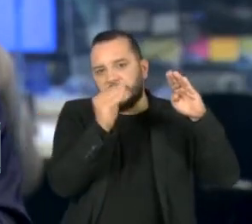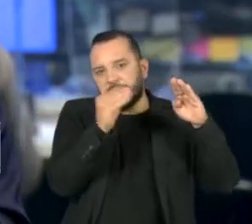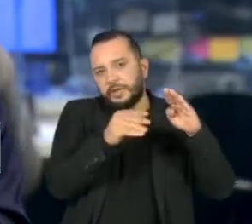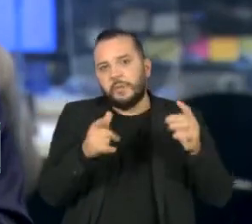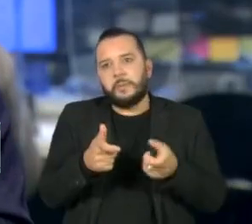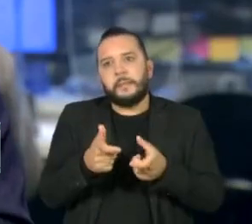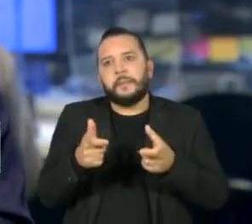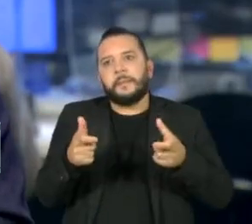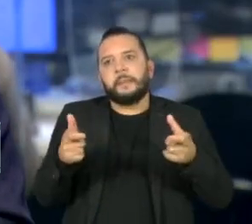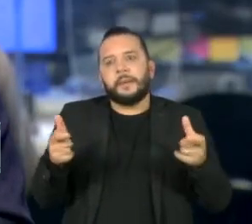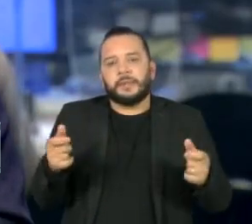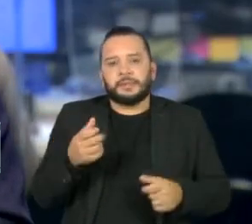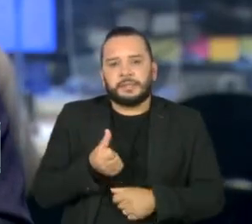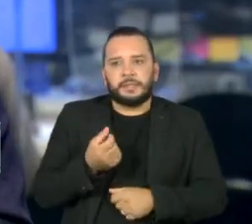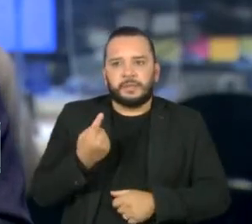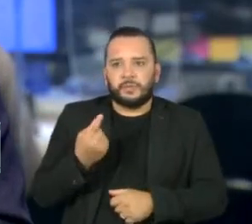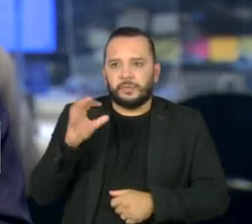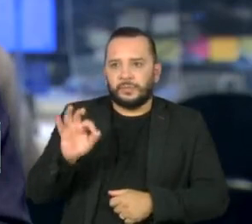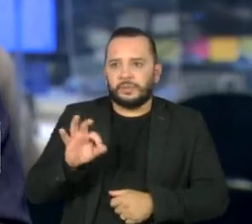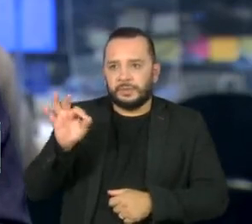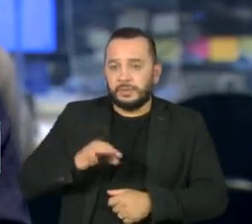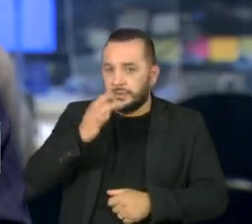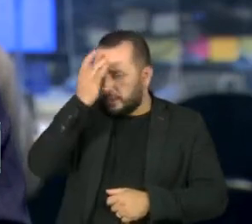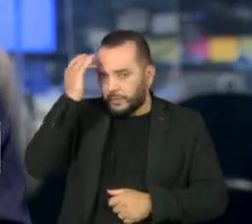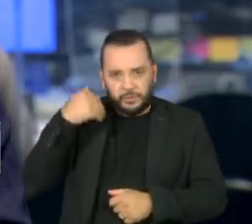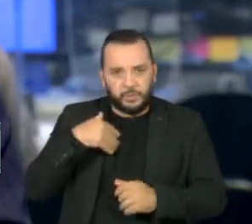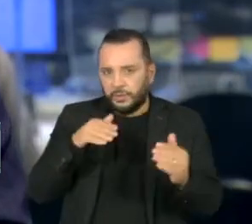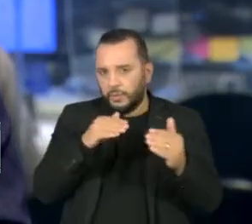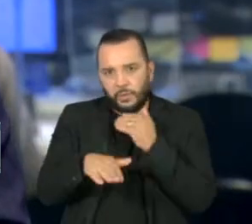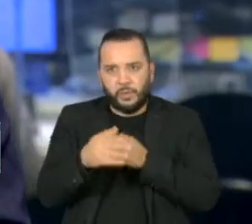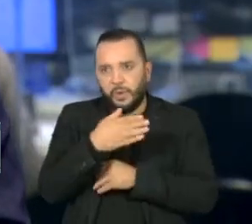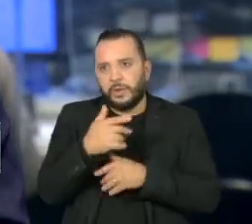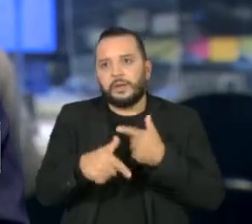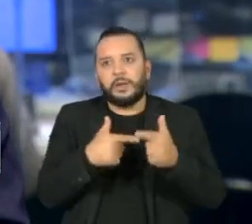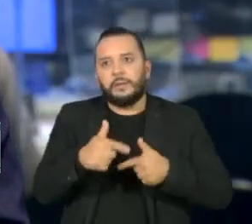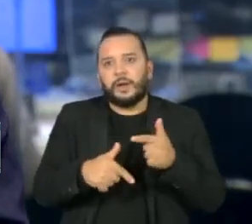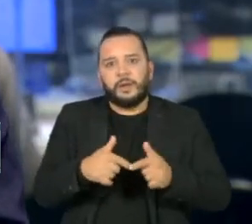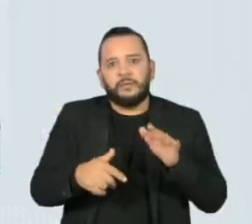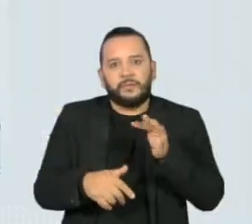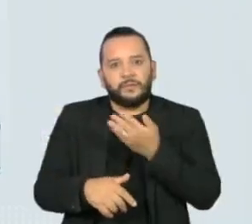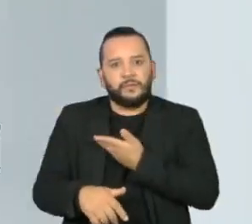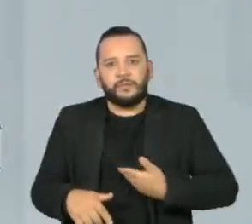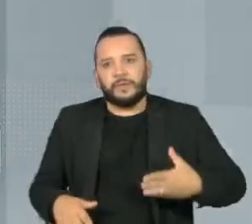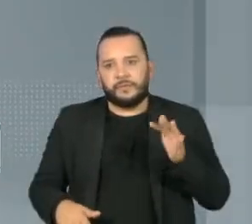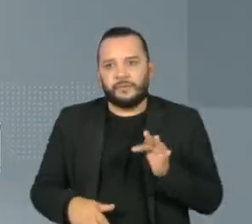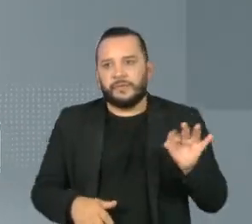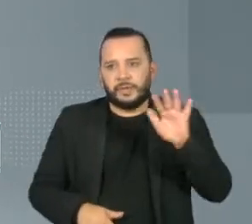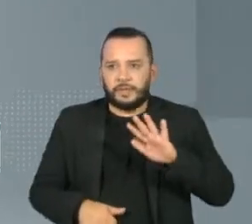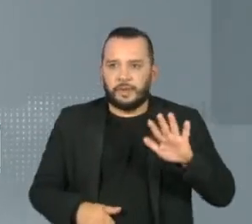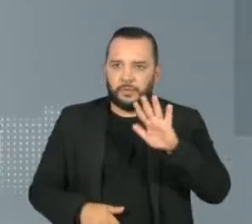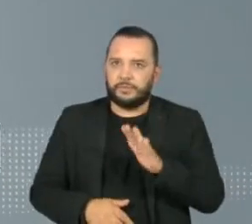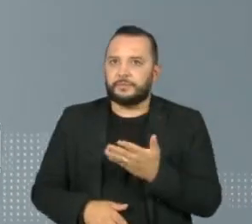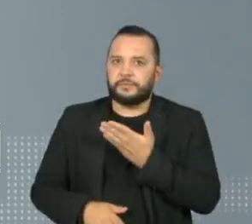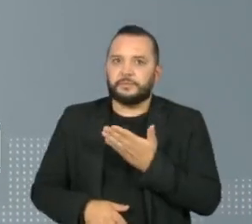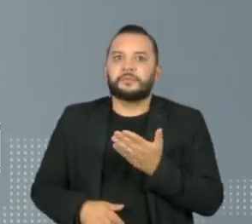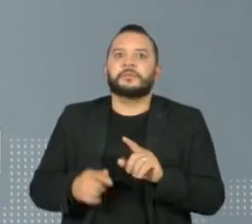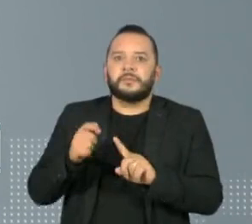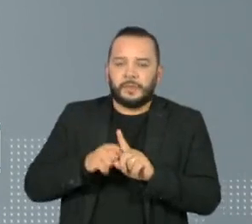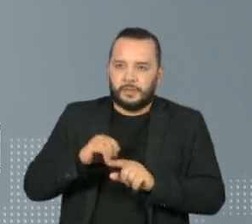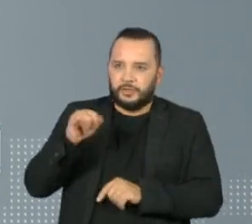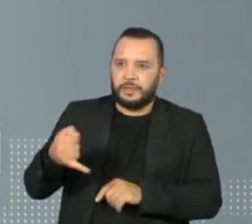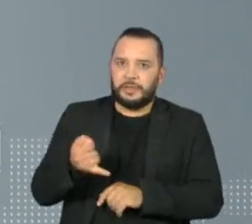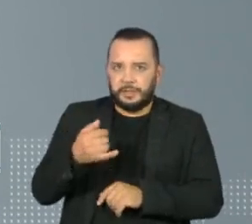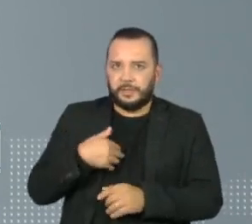crescer 61 por cento dos brasileiros desaprovam a atual gestão Federal no início do ano